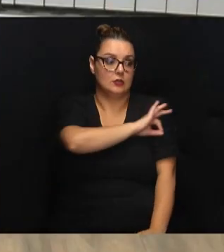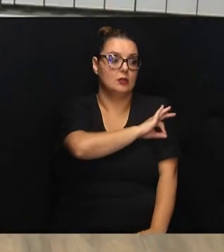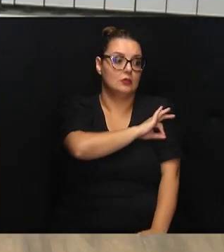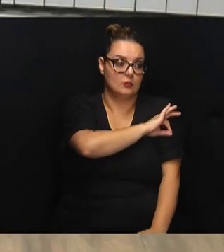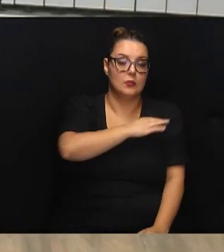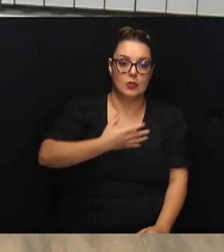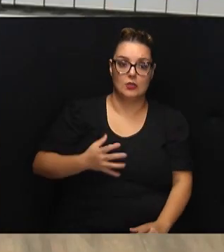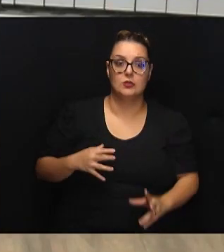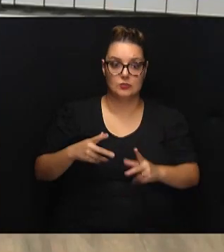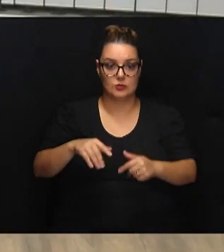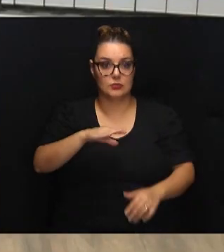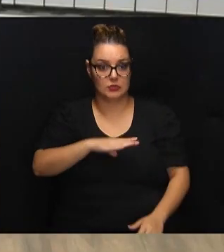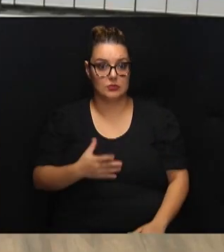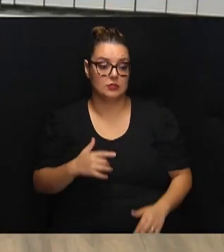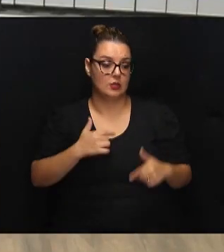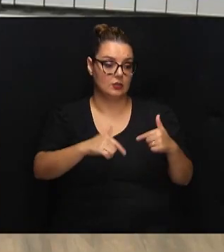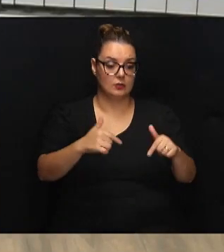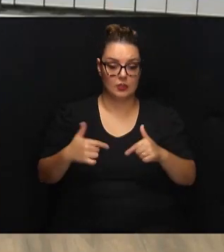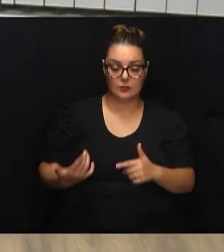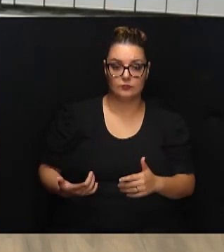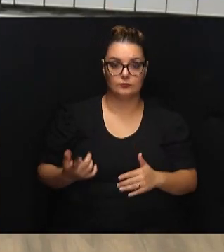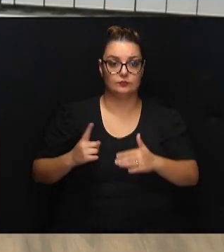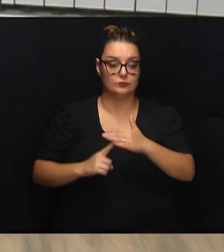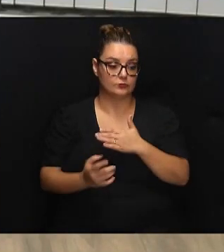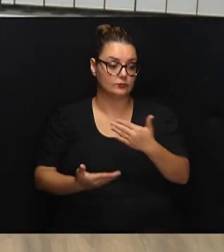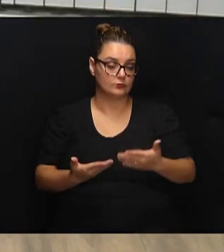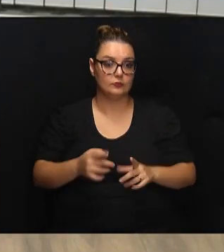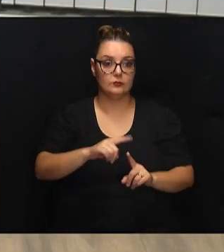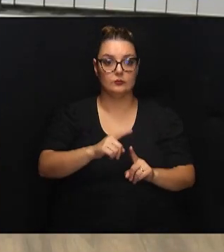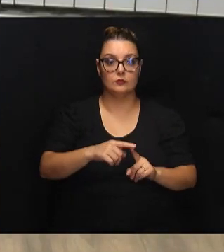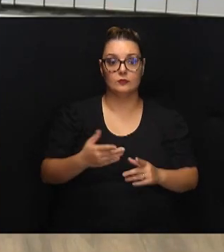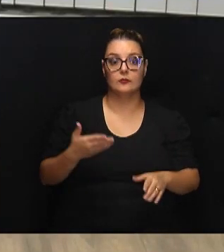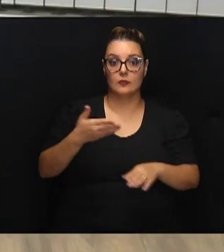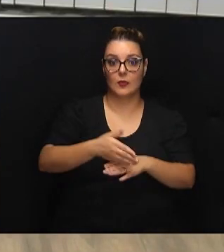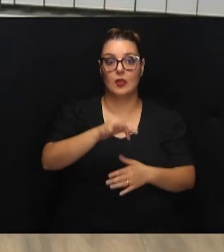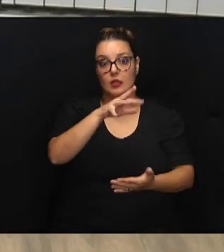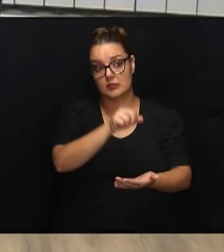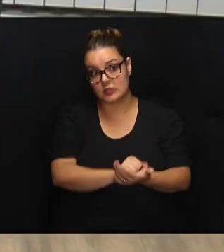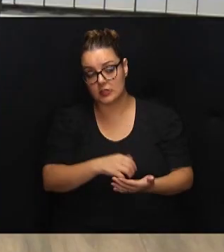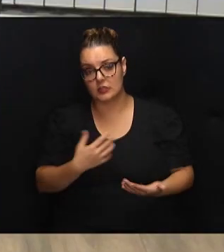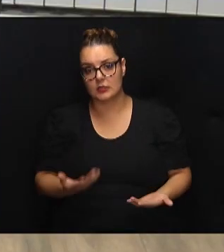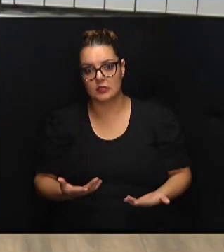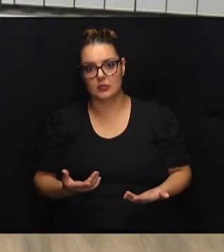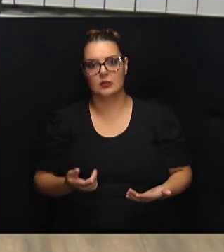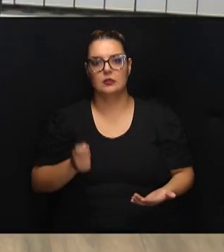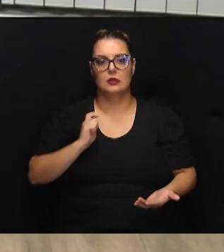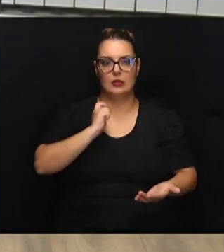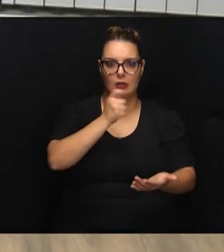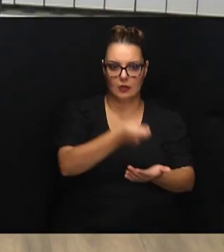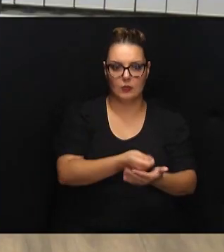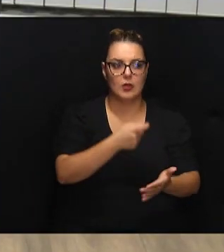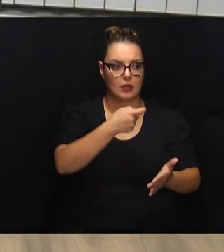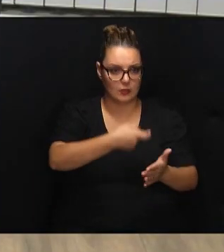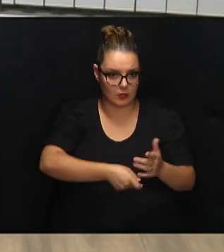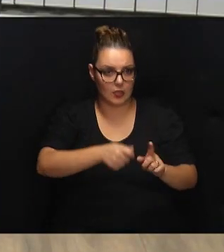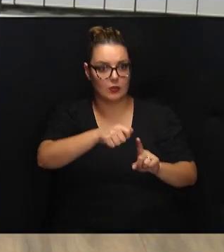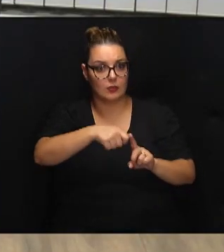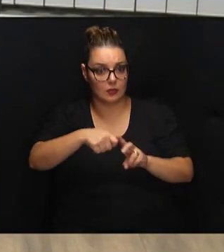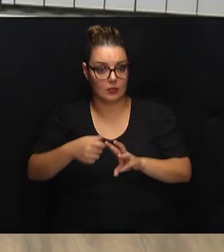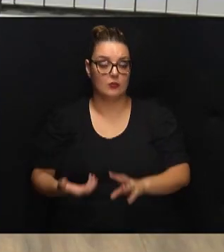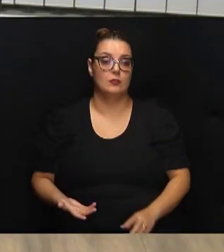todas as cidades, você quer trabalhar, prestar um tipo de serviço, você vai lá e inclusive você tem que pagar uma taxa por mês para